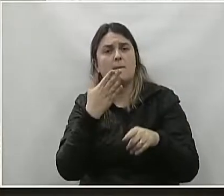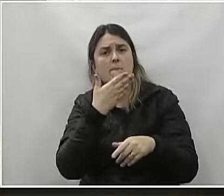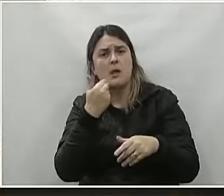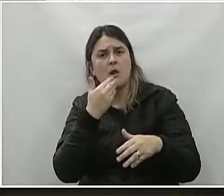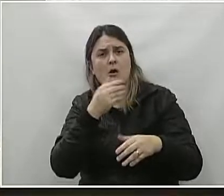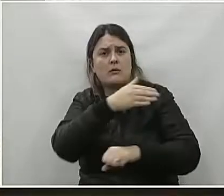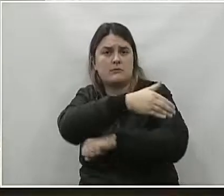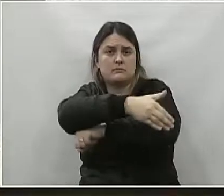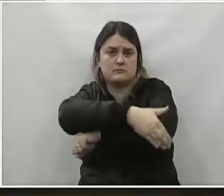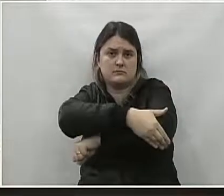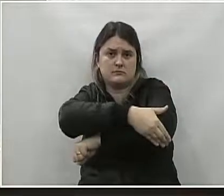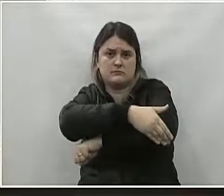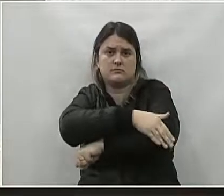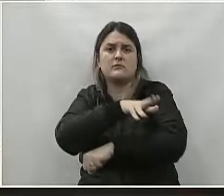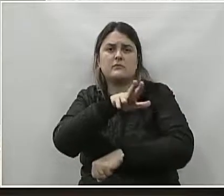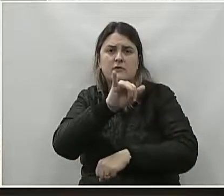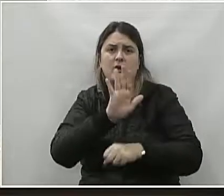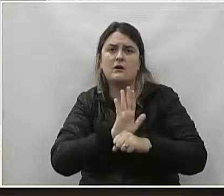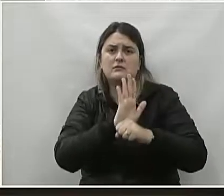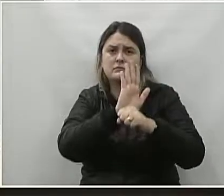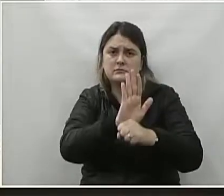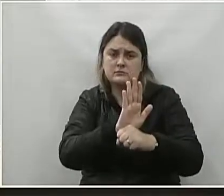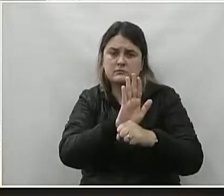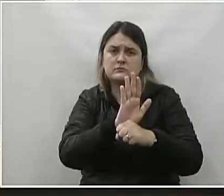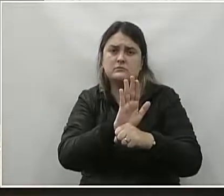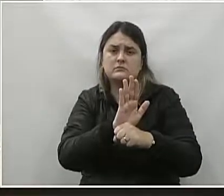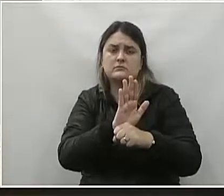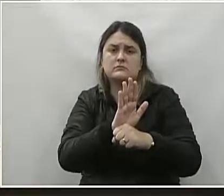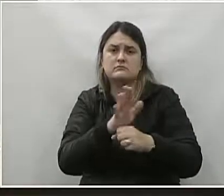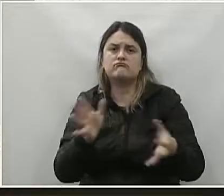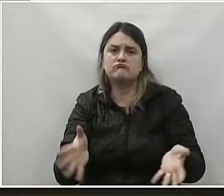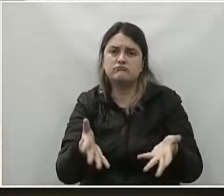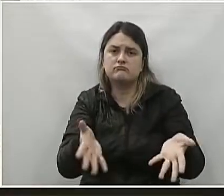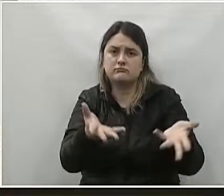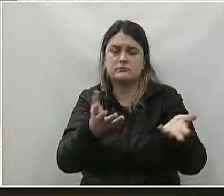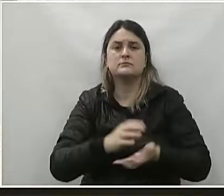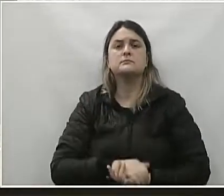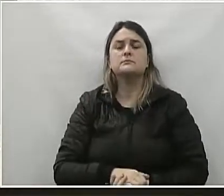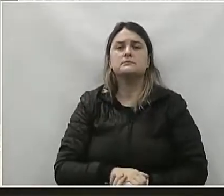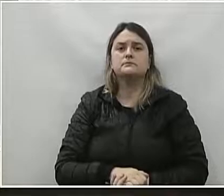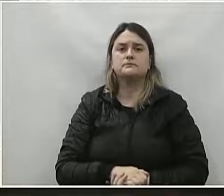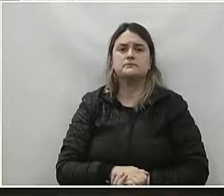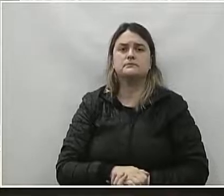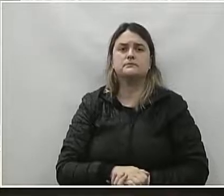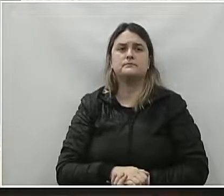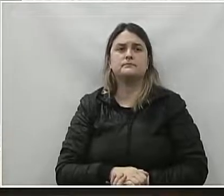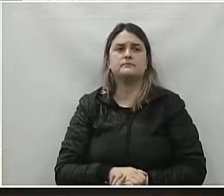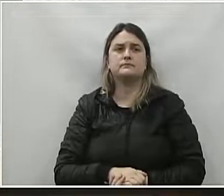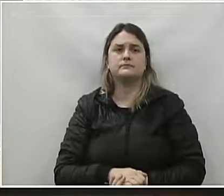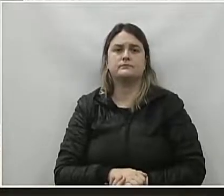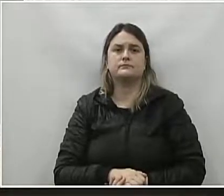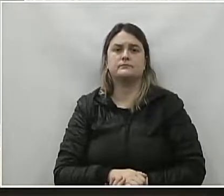nessa praça. Certamente ajudará nessa empreitada.